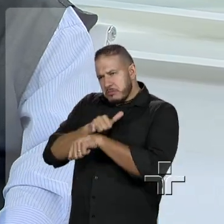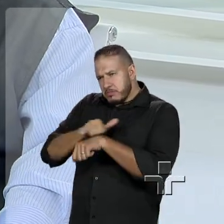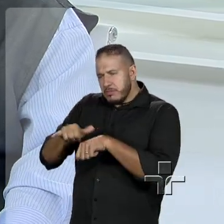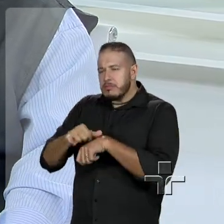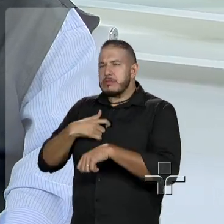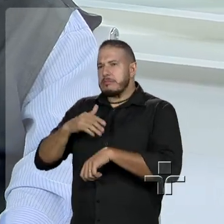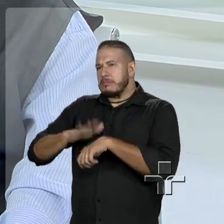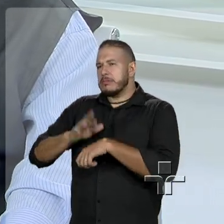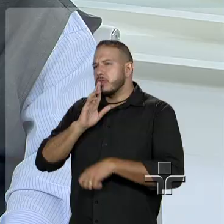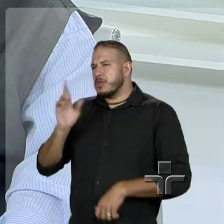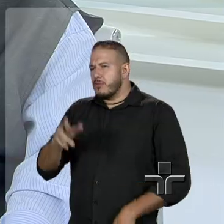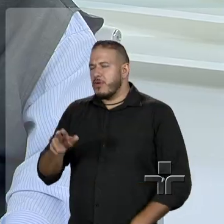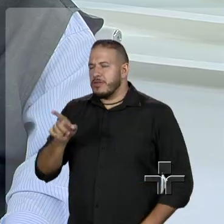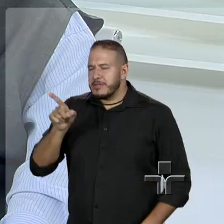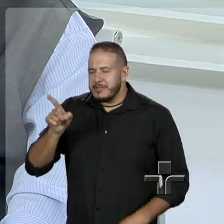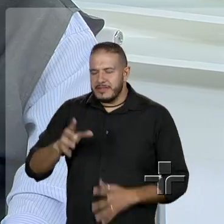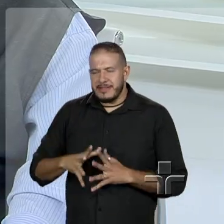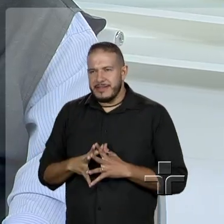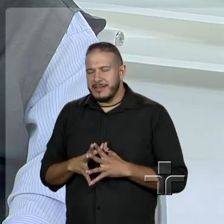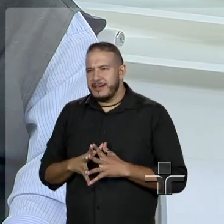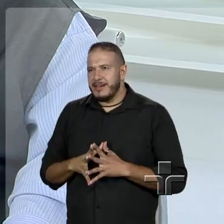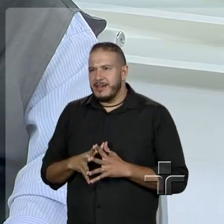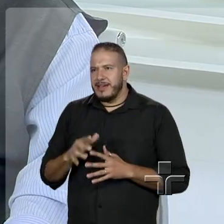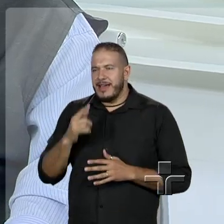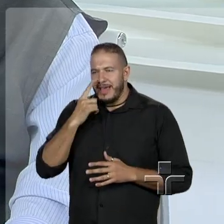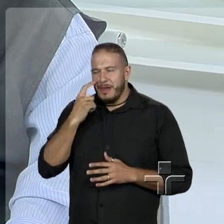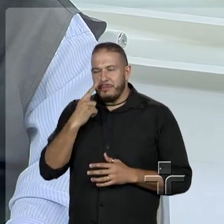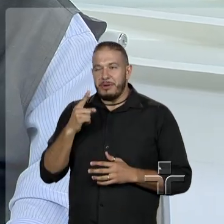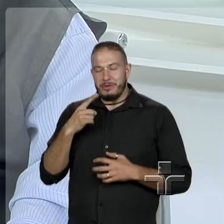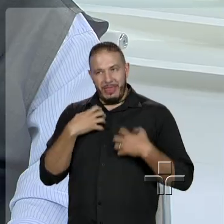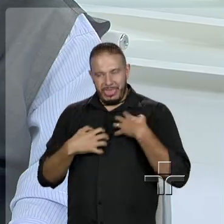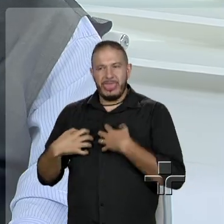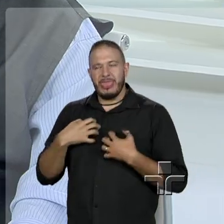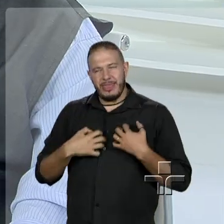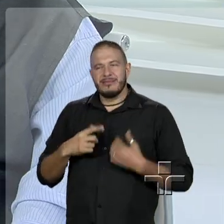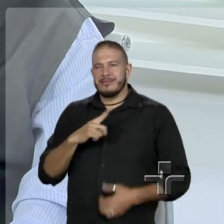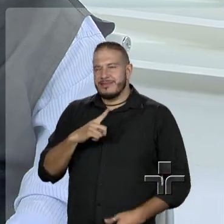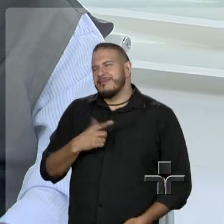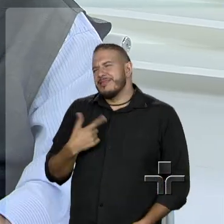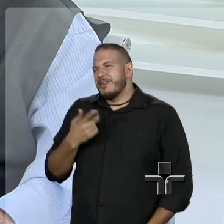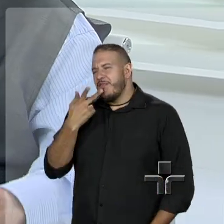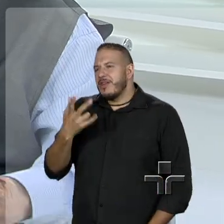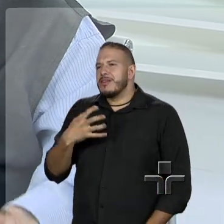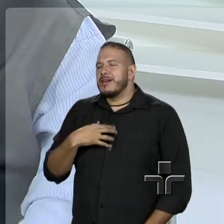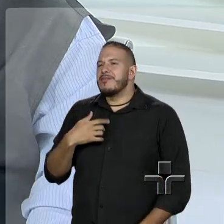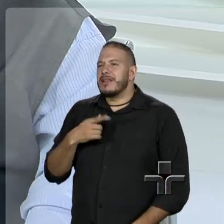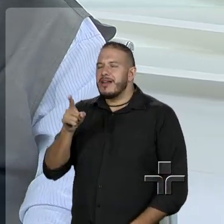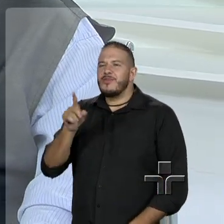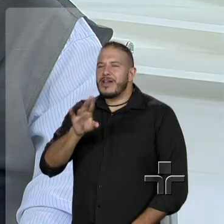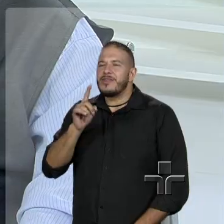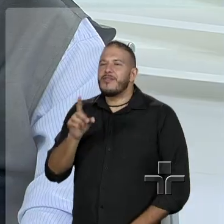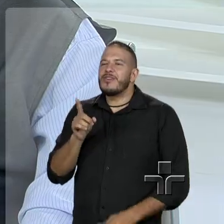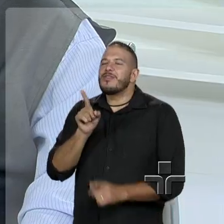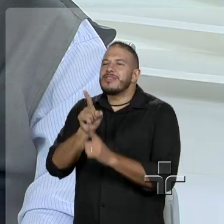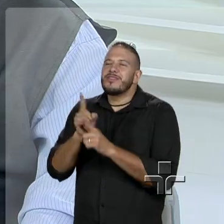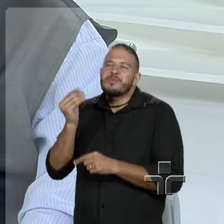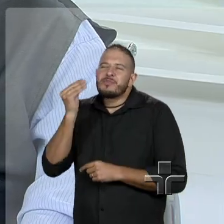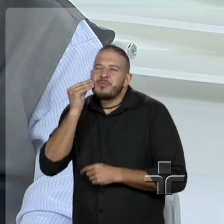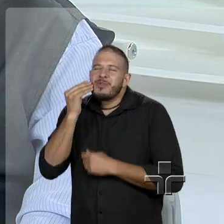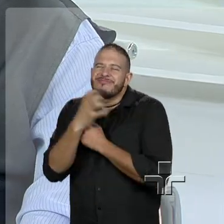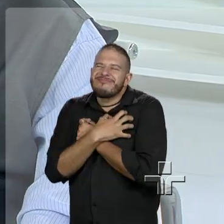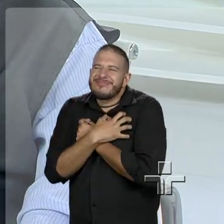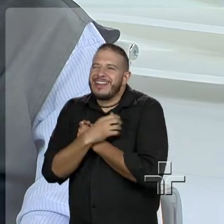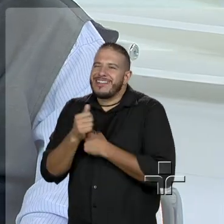resposta que é extremamente perturbador. Quando eu digo, não, quando eu chegar lá vou dar um beijinho nele e vai dar tudo